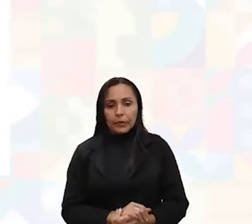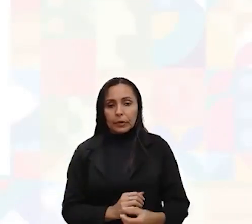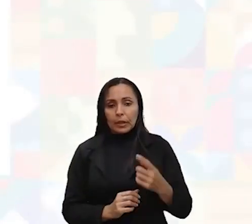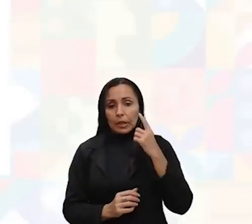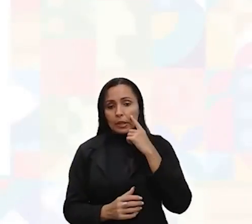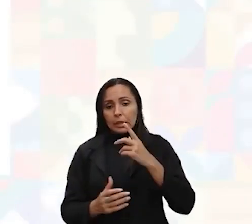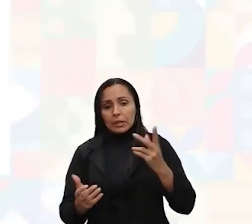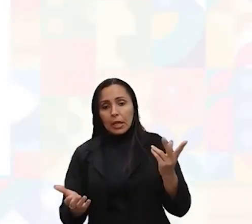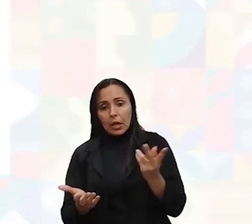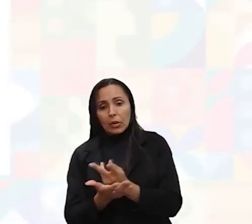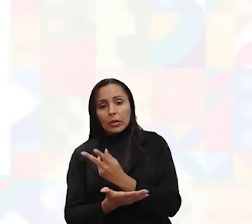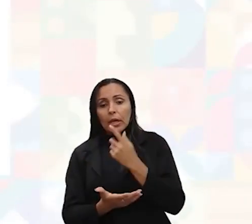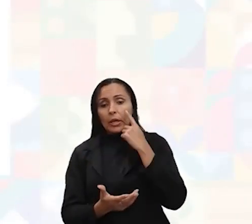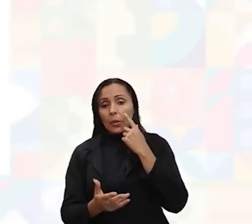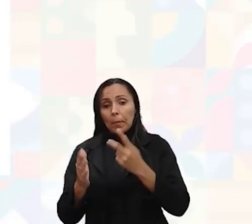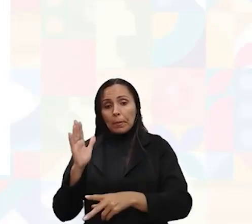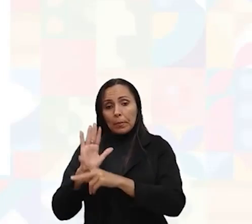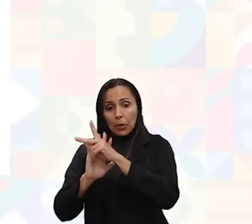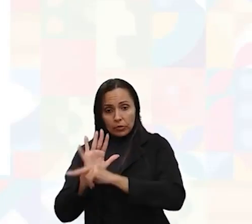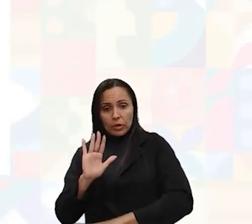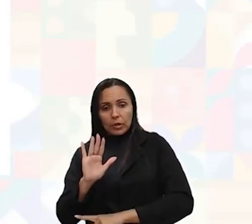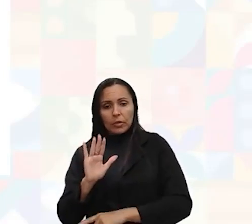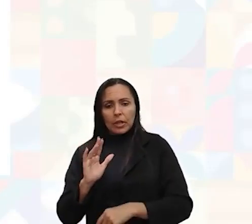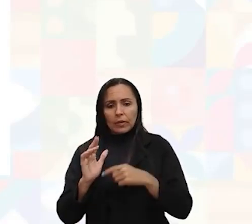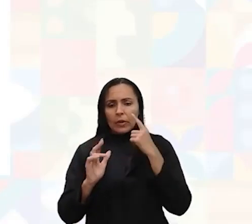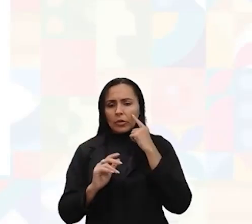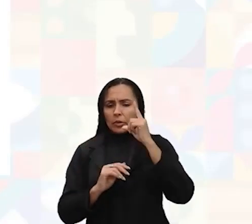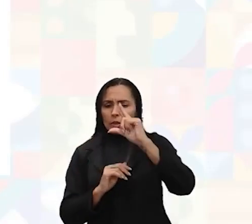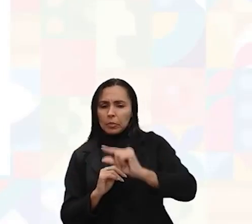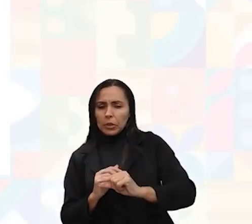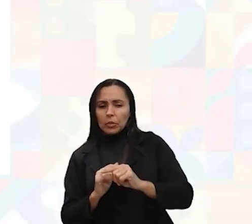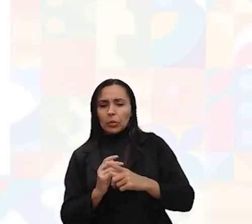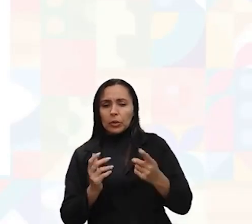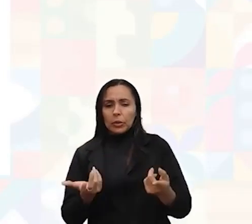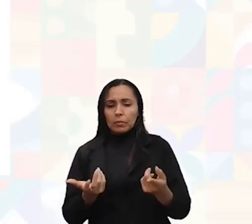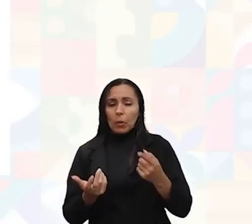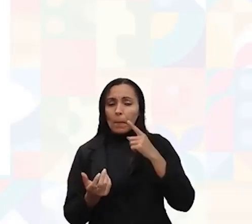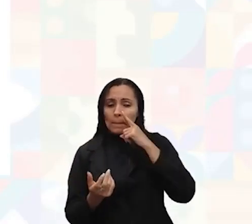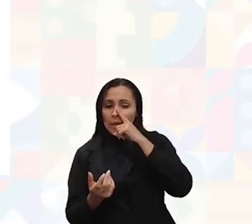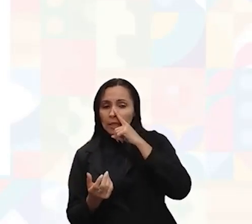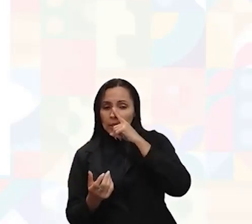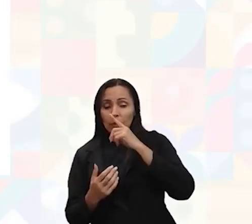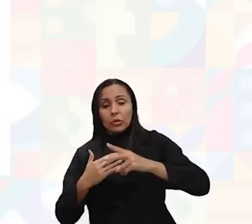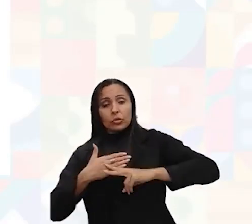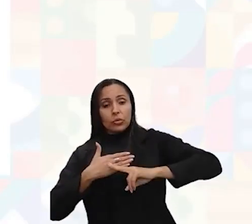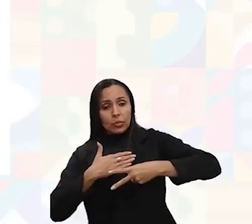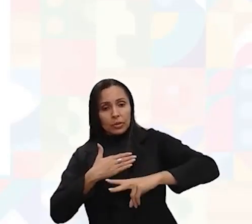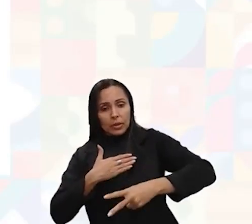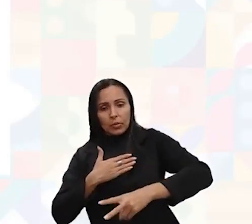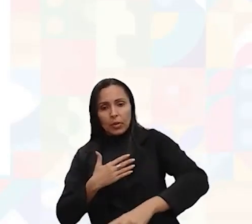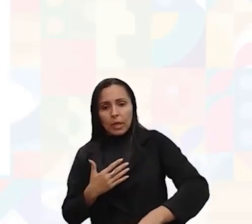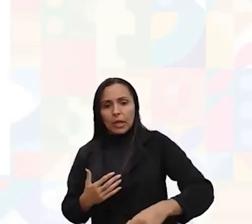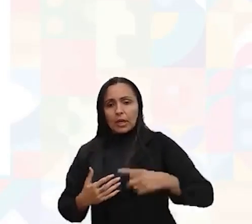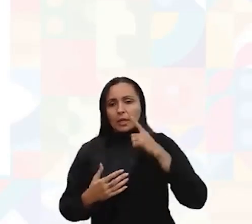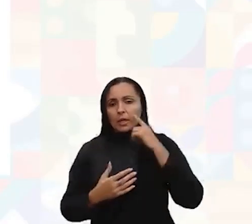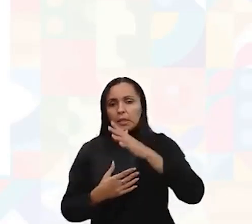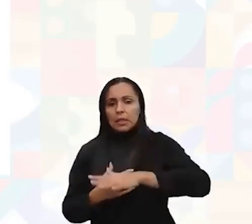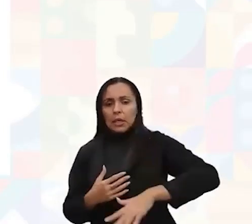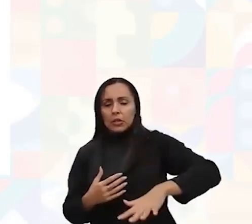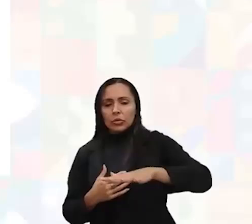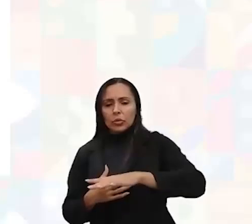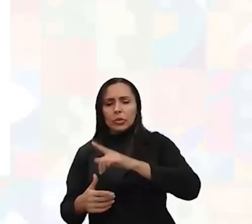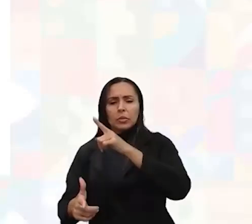ao erro. O projeto ele visa minimizar os perigos e as consequências adversas de